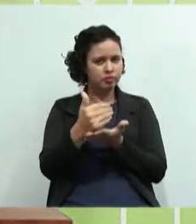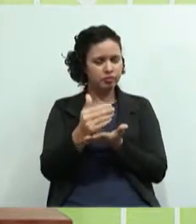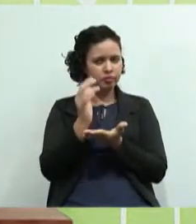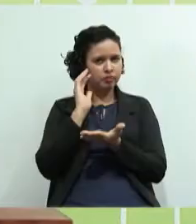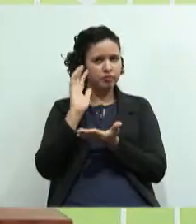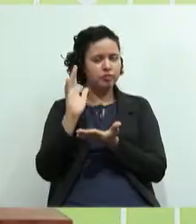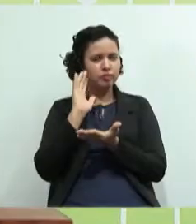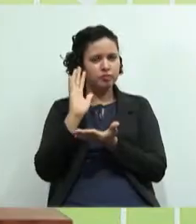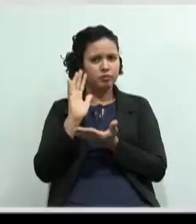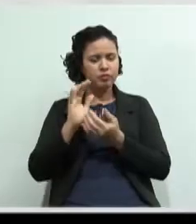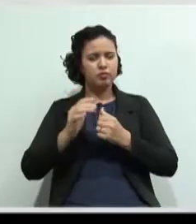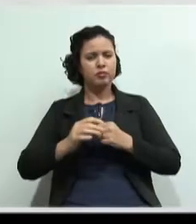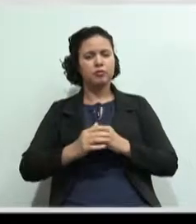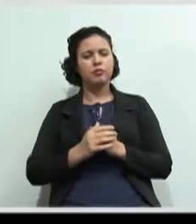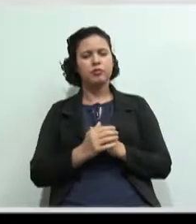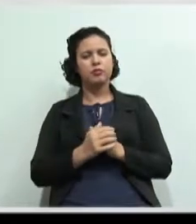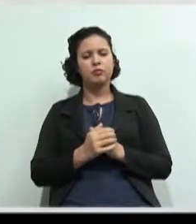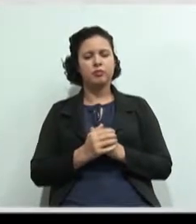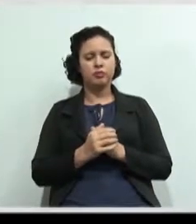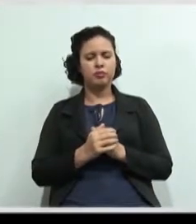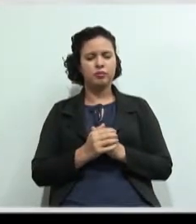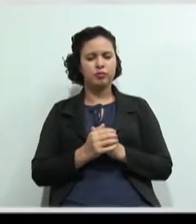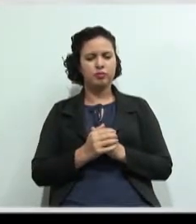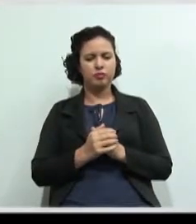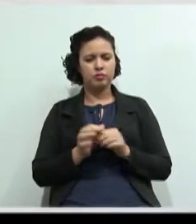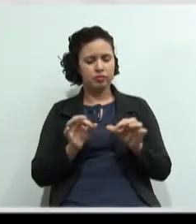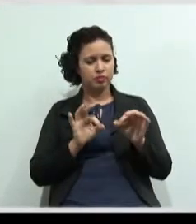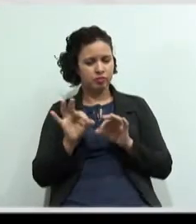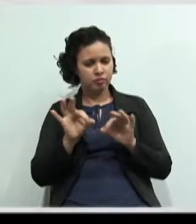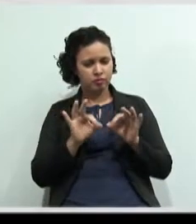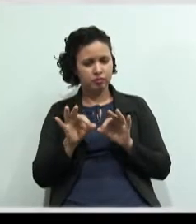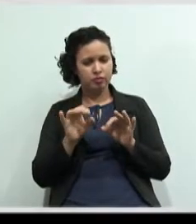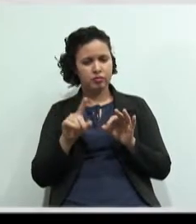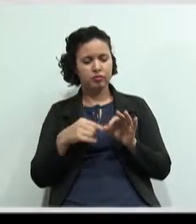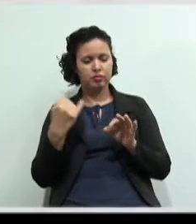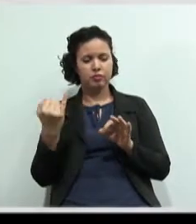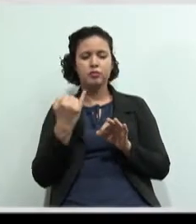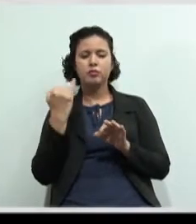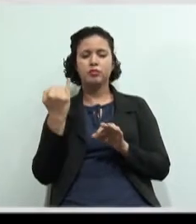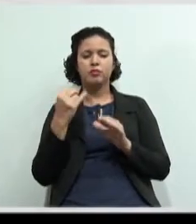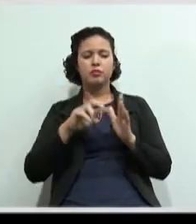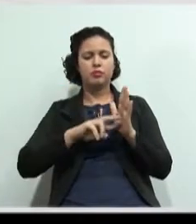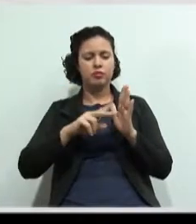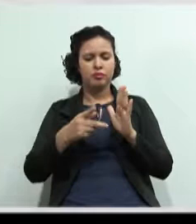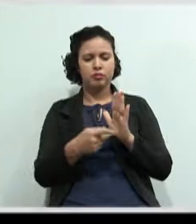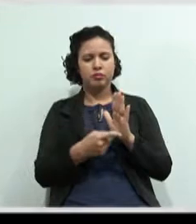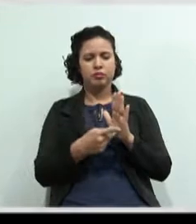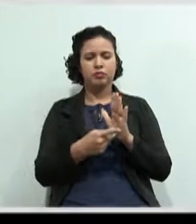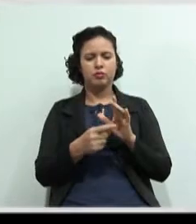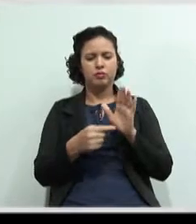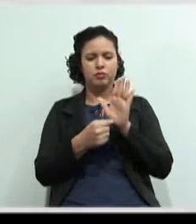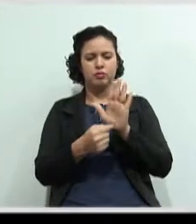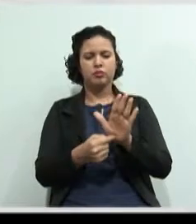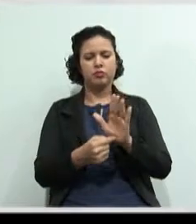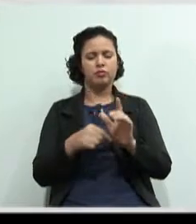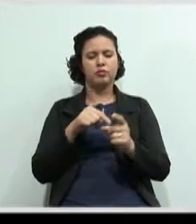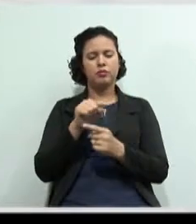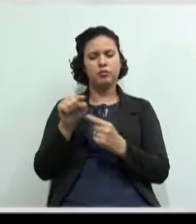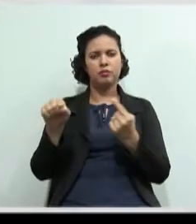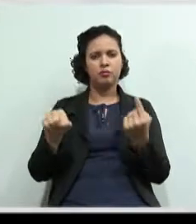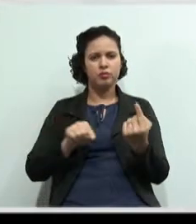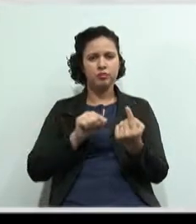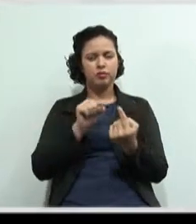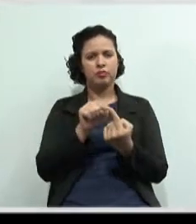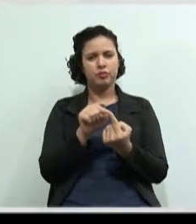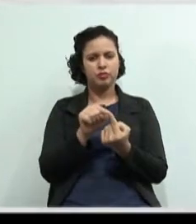disso. Vamos ler mais um aqui, um conceito, ó. O planejamento ele é importante, pois significa traçar objetivos. Olha